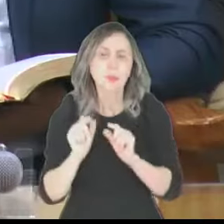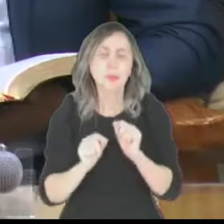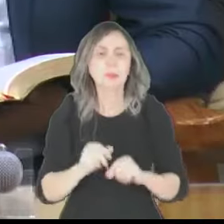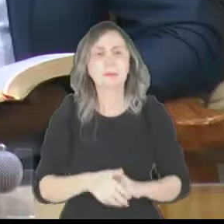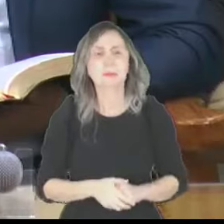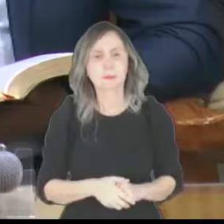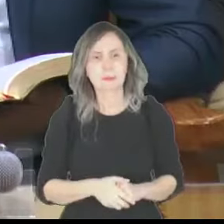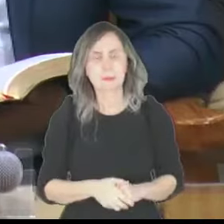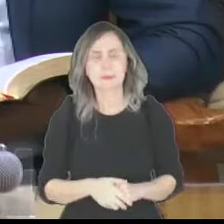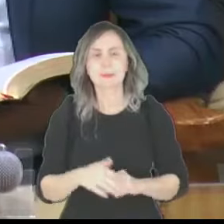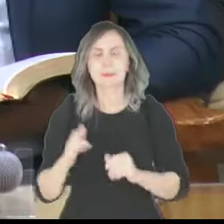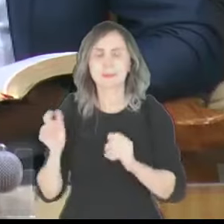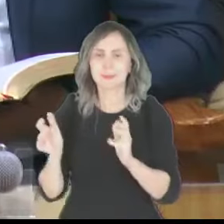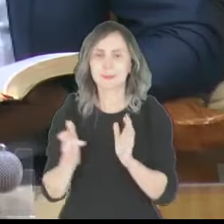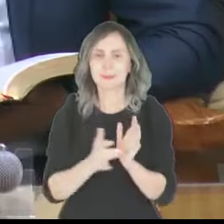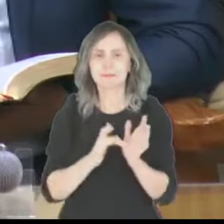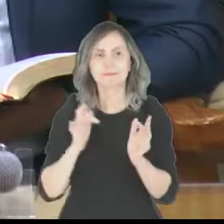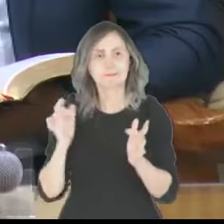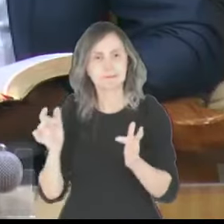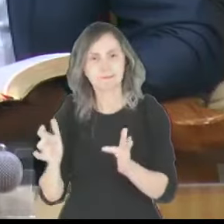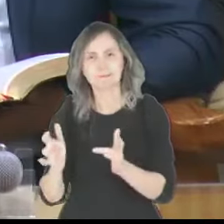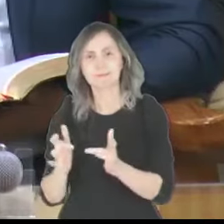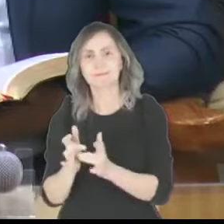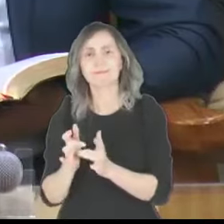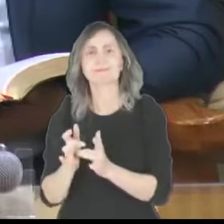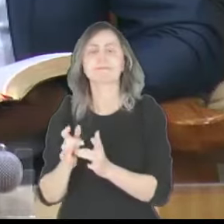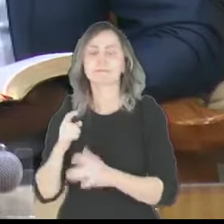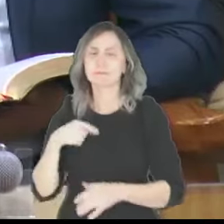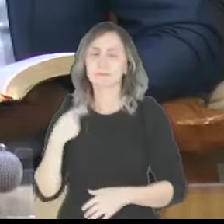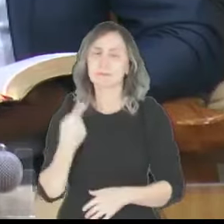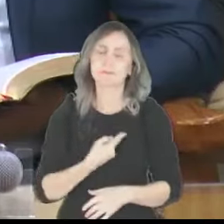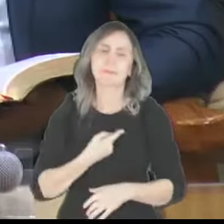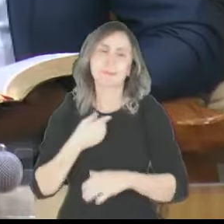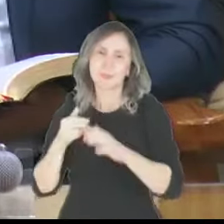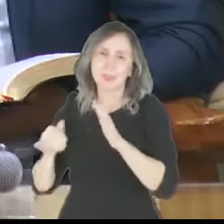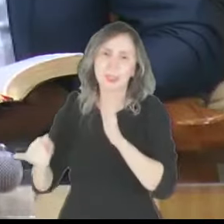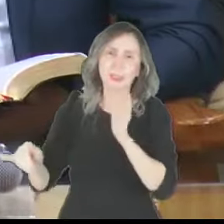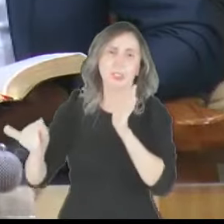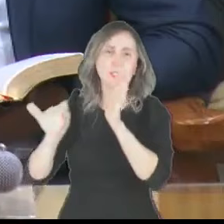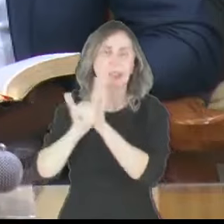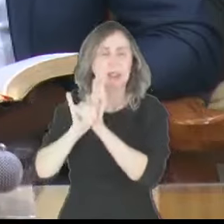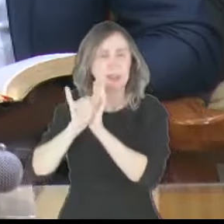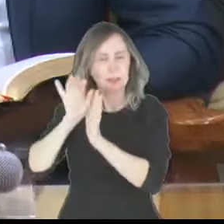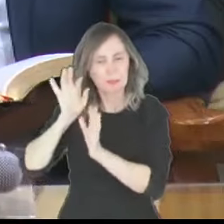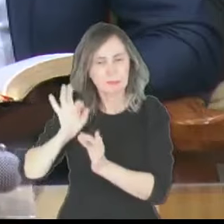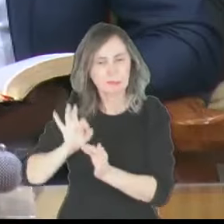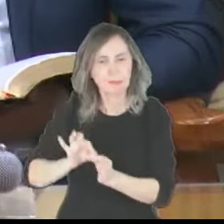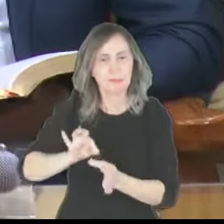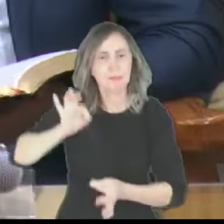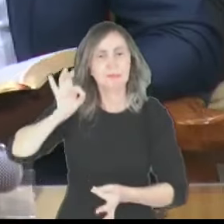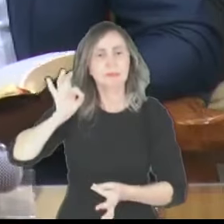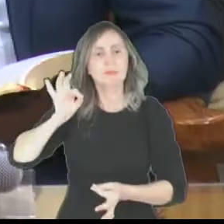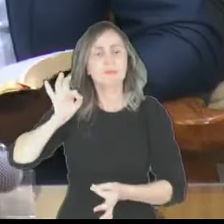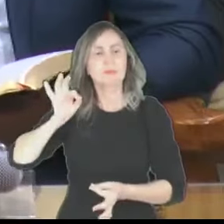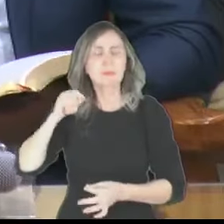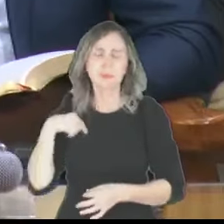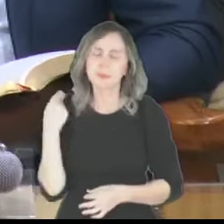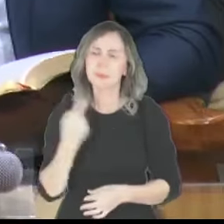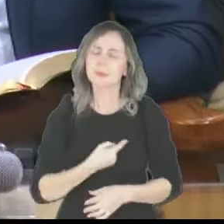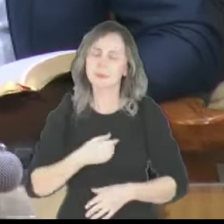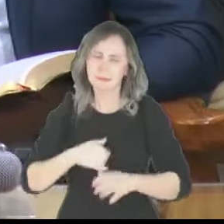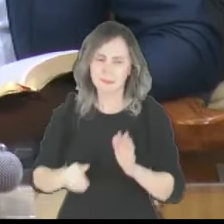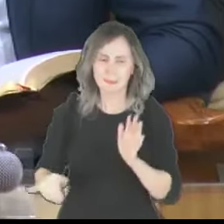Jesus Cristo Deve ser a nossa Identidade espiritual Jesus Cristo Deve ser a nossa Identidade humana